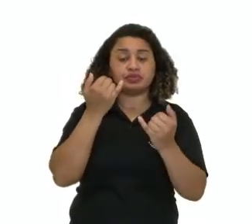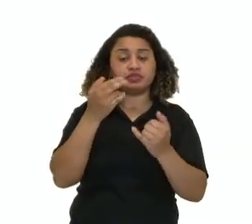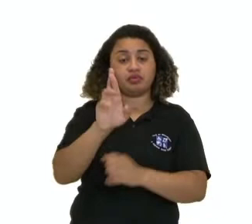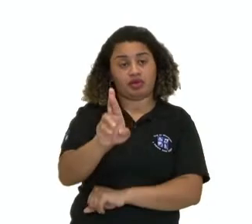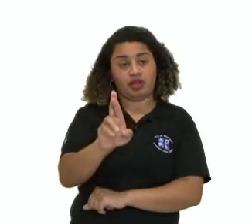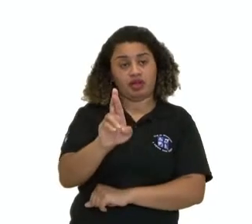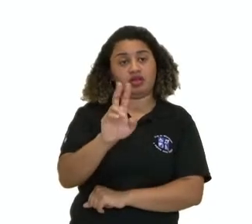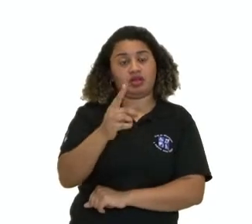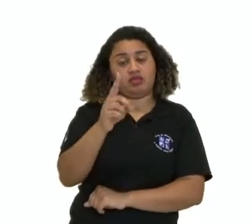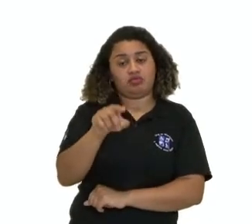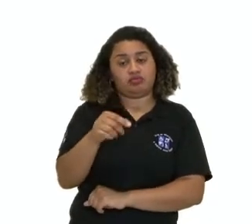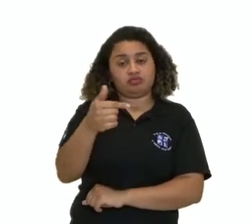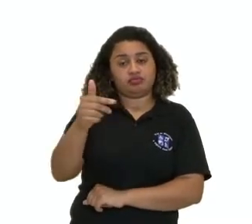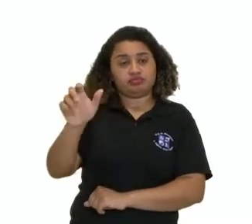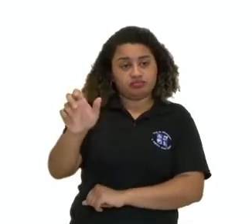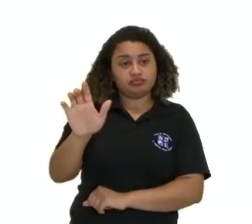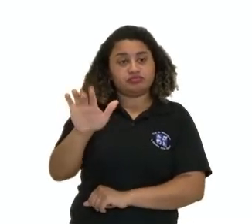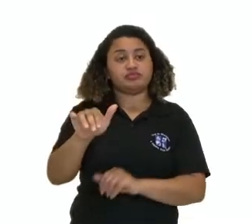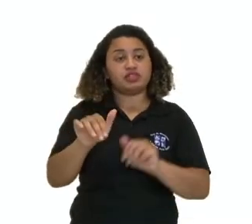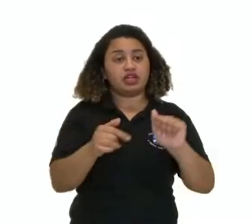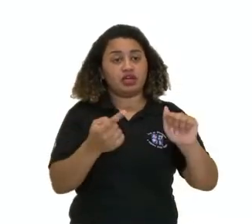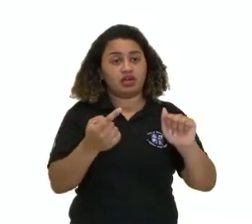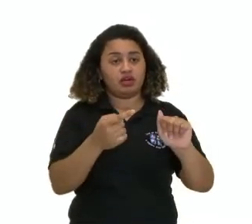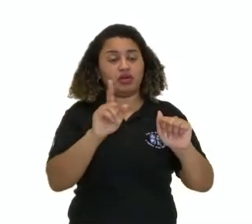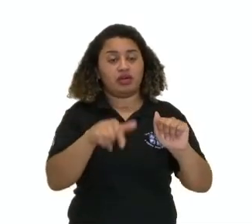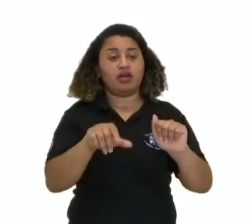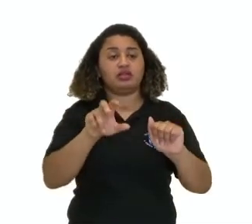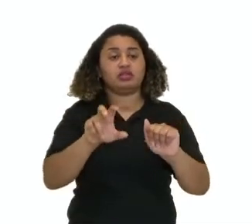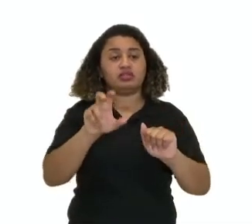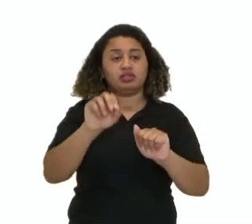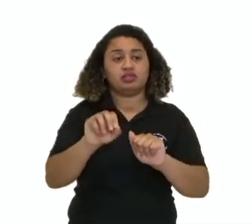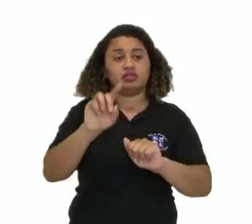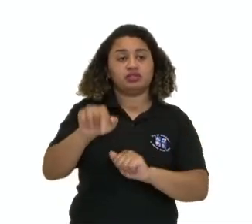Razão 1,25 e A1 é